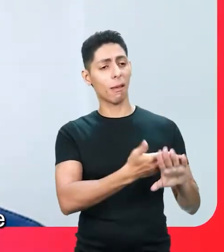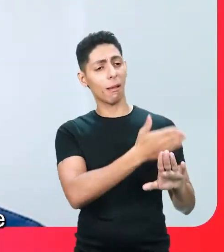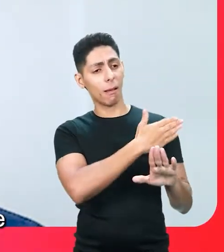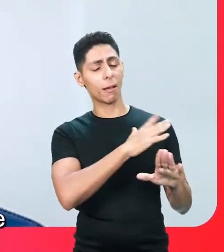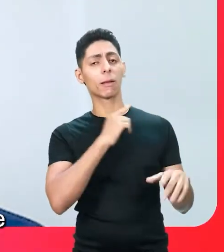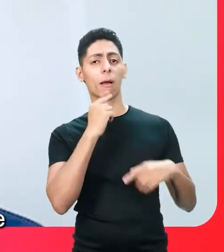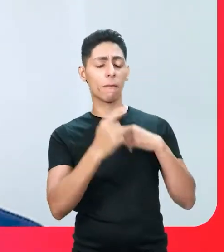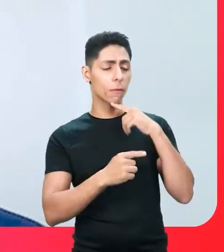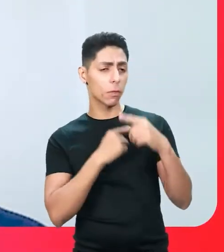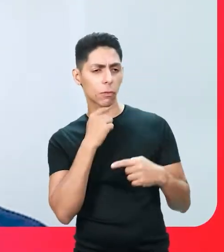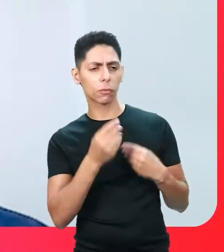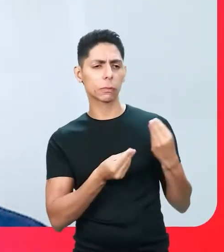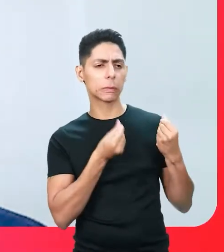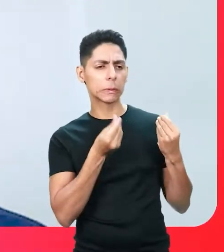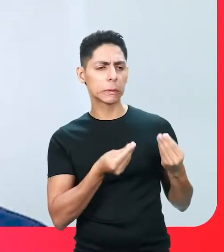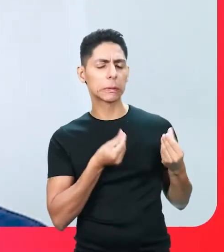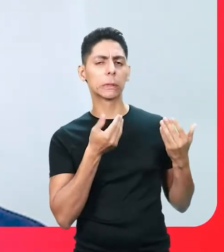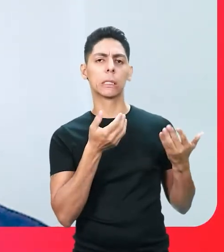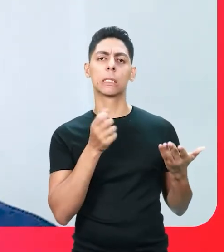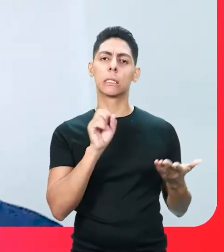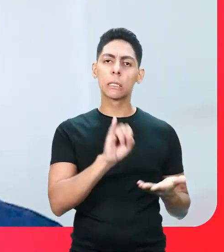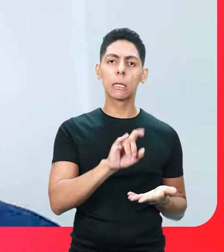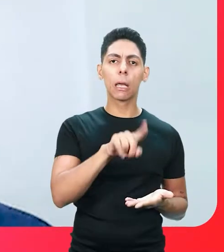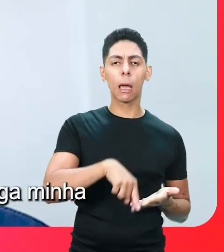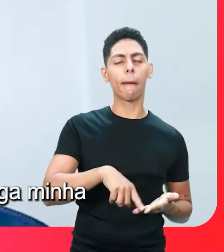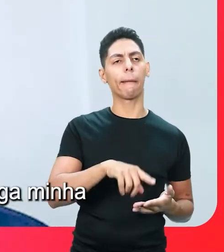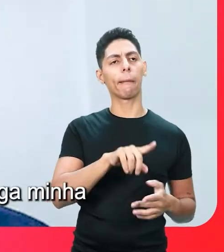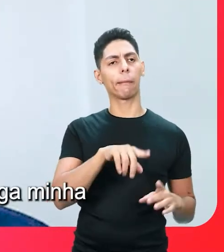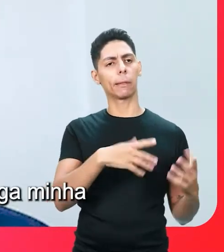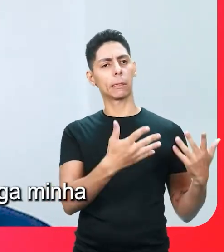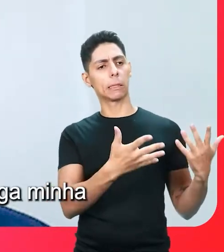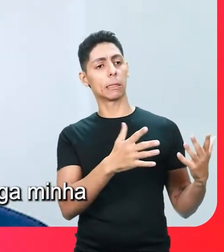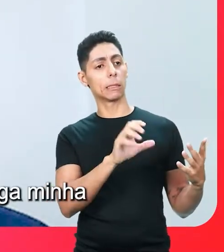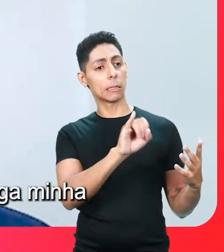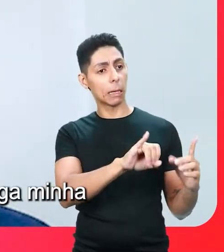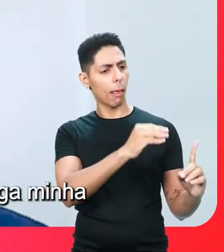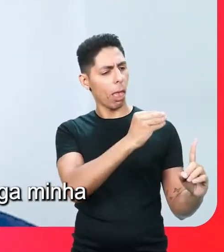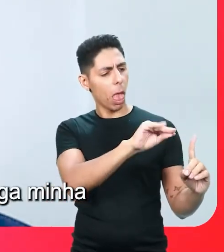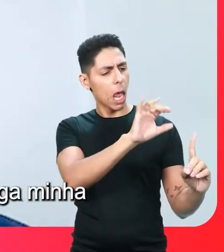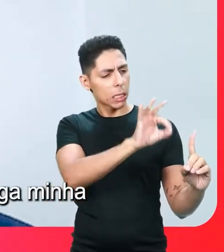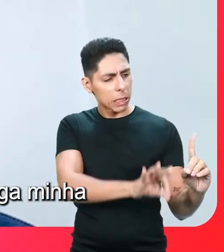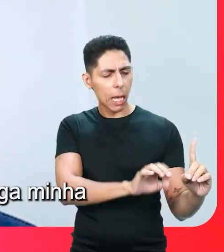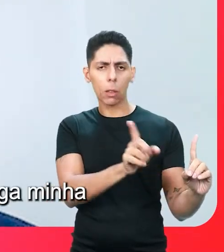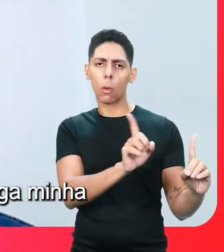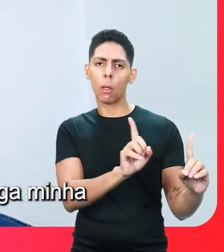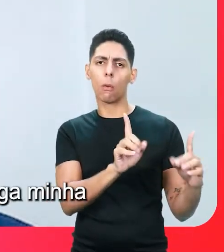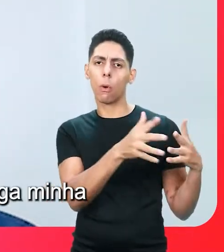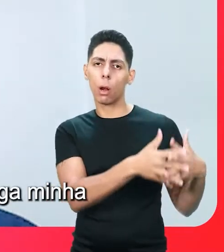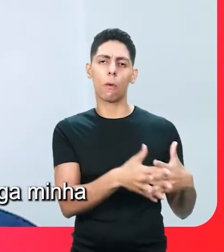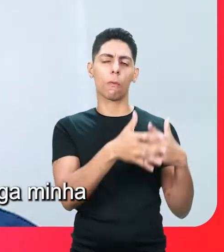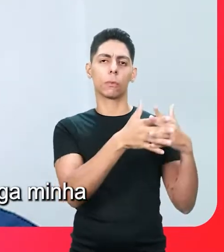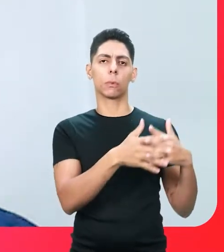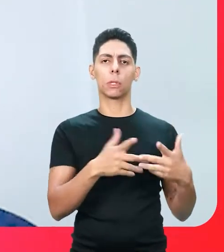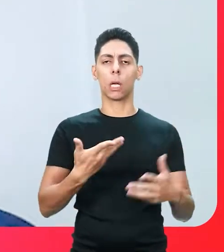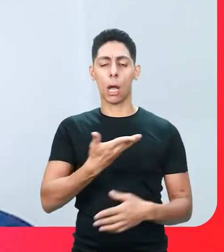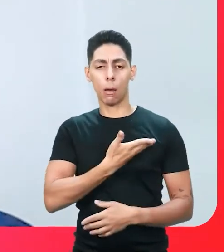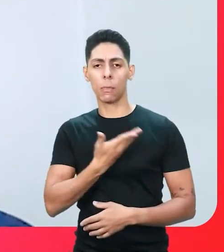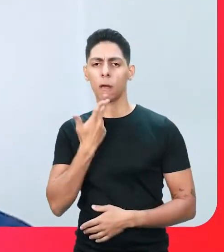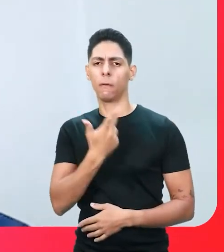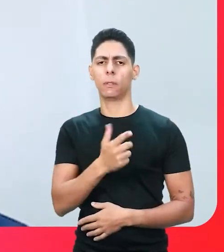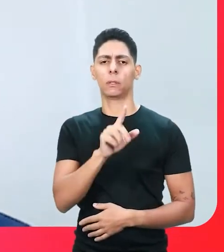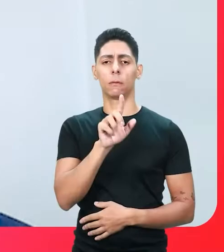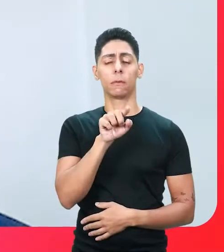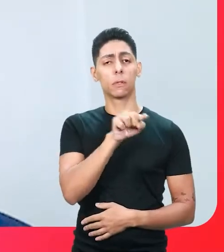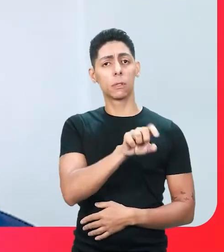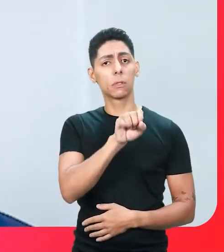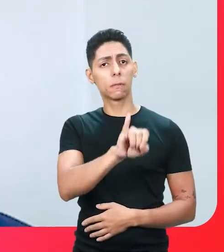se realmente aquilo ali era muita areia para o meu caminhãozinho. Aí tinha uma amiga minha que que fazia aquela brincadeira, Marcos, se